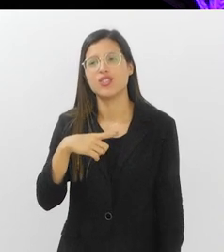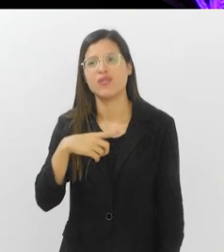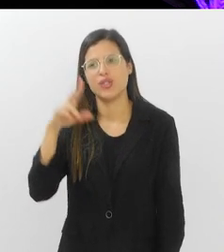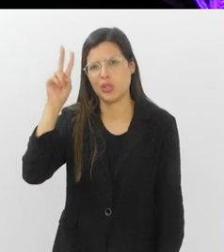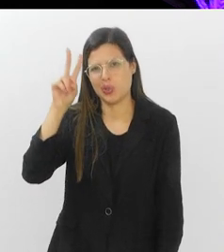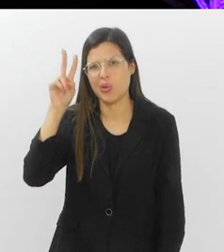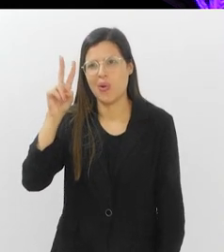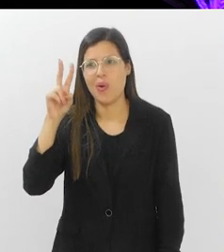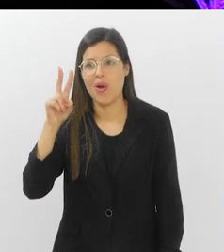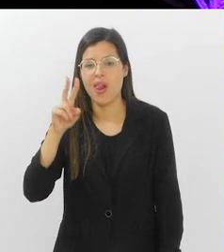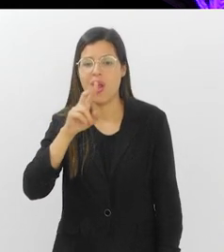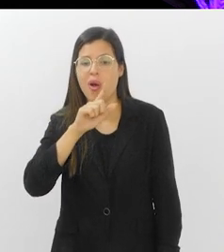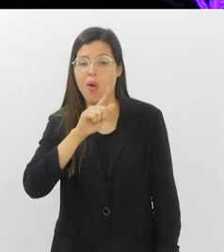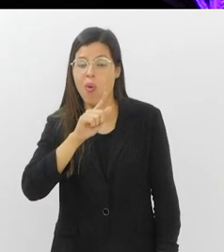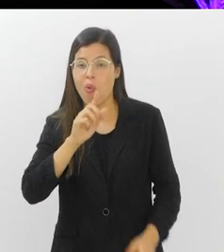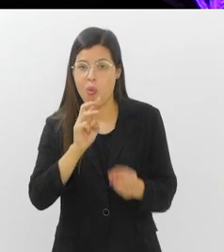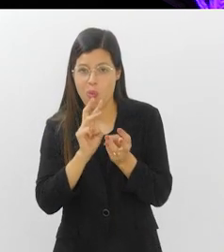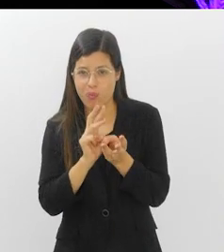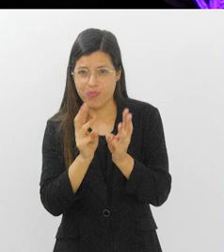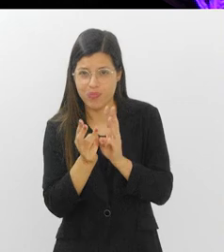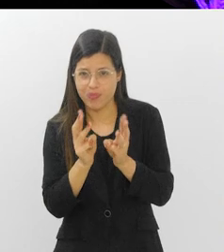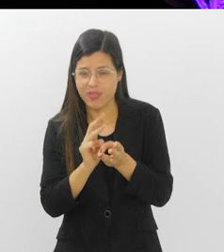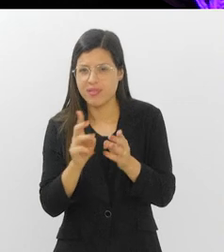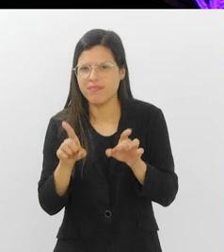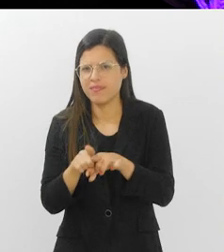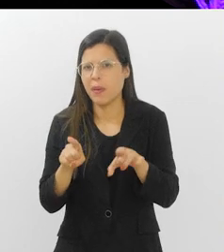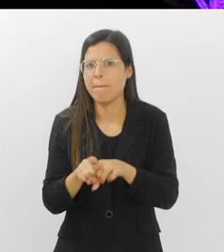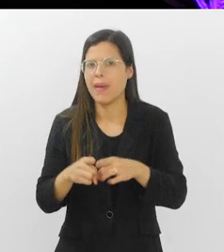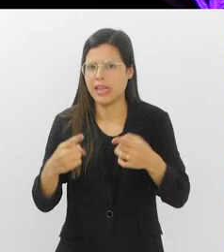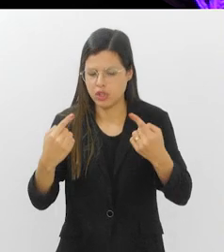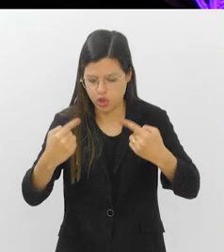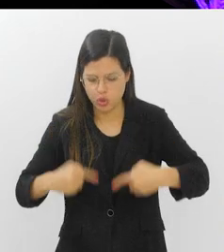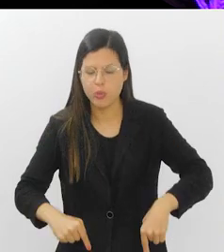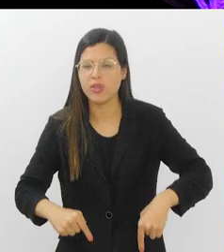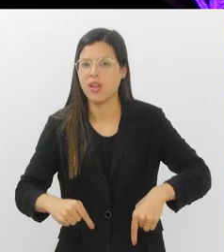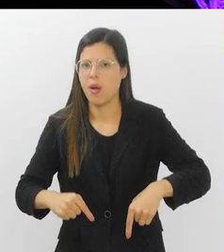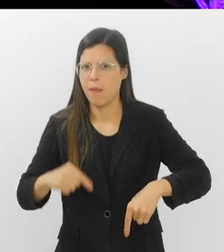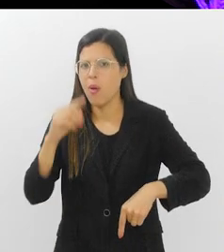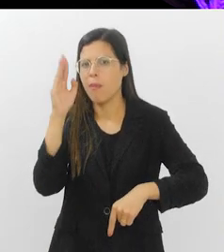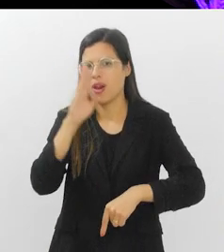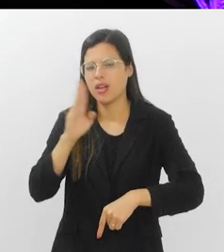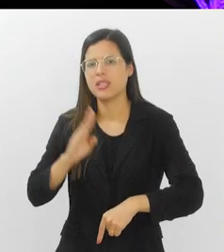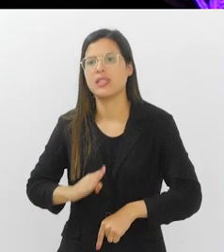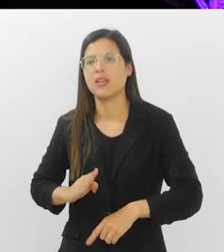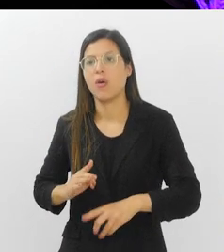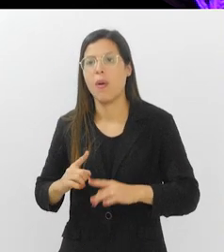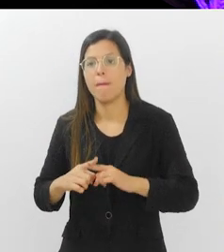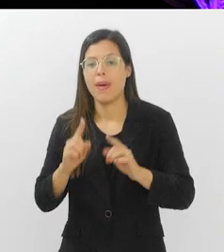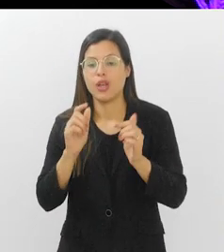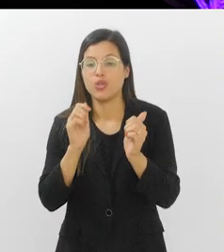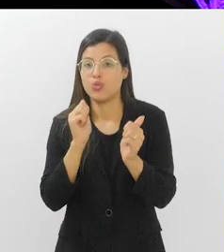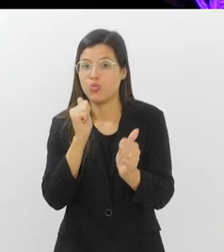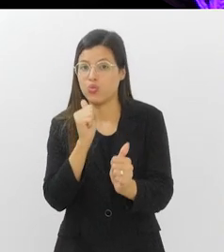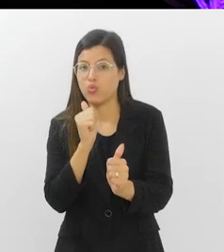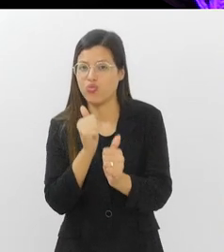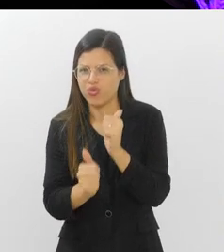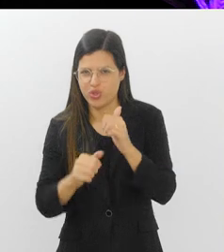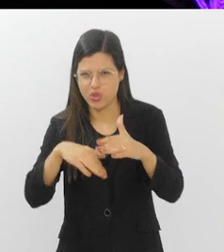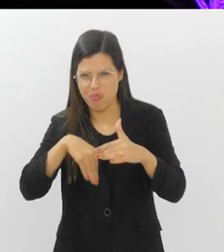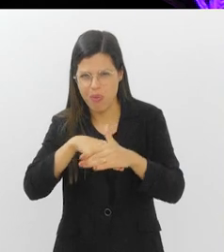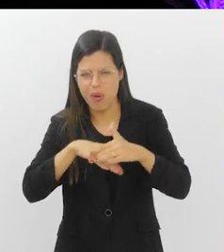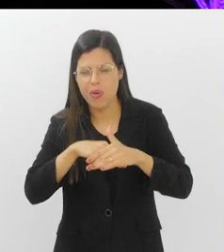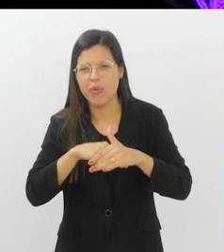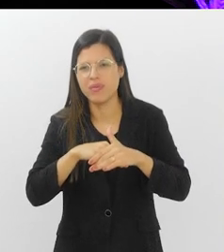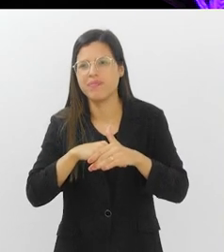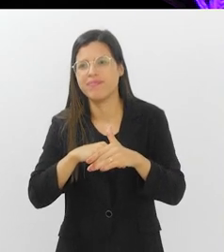né mais histórias aí o gob também a gente chegou a disputar inclusive campeonatos nacionais coisa e tal mas o futebol foi onde de